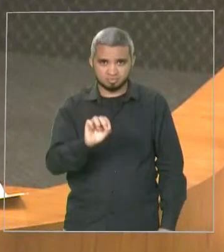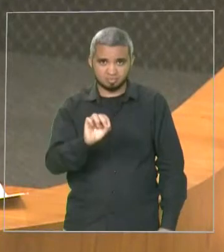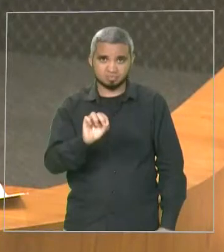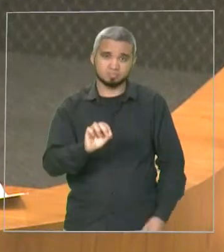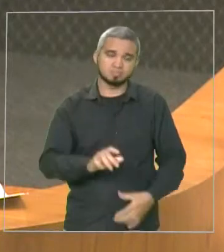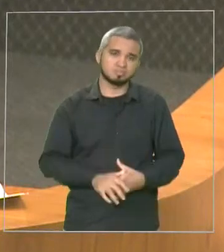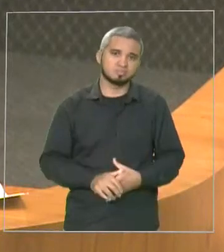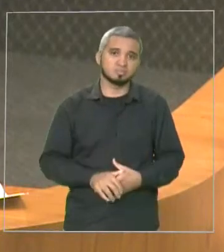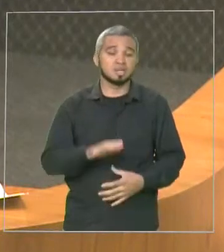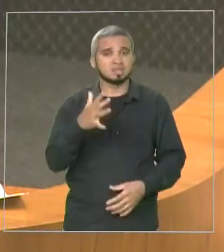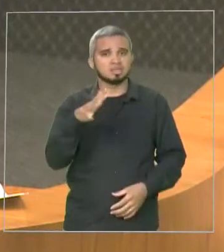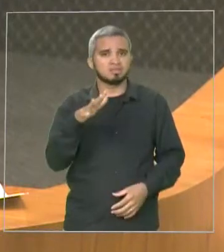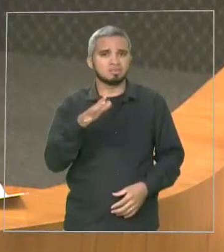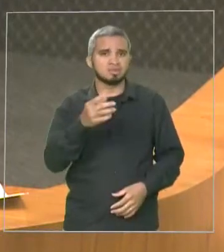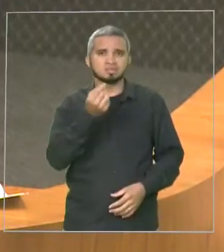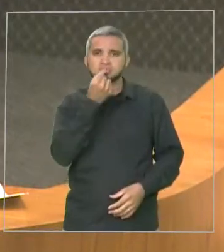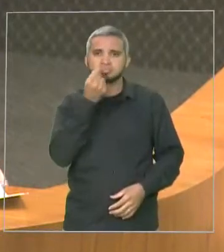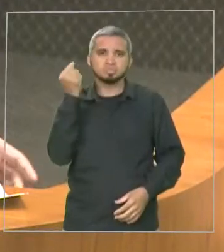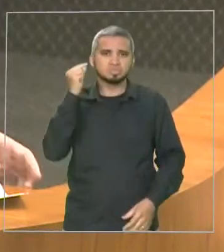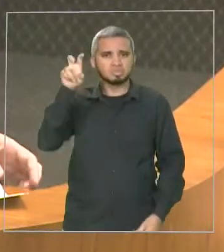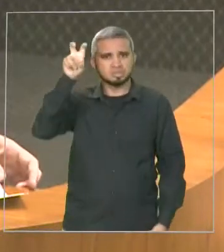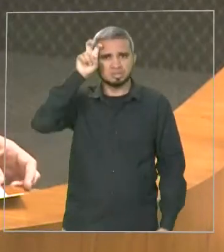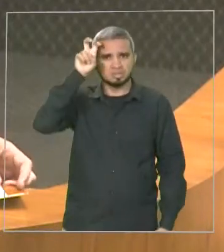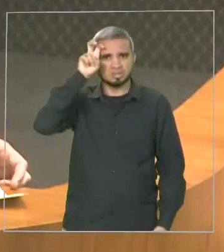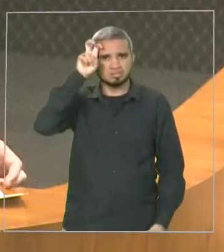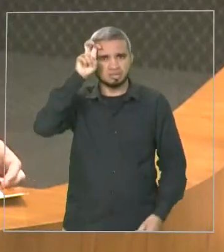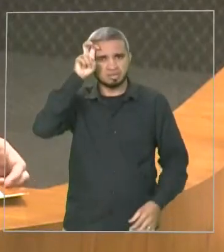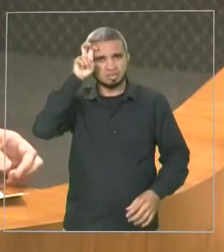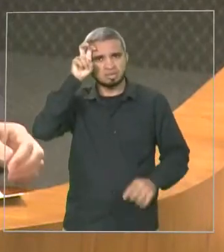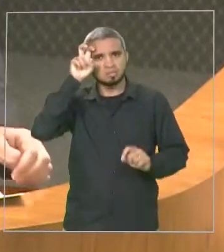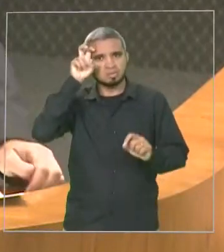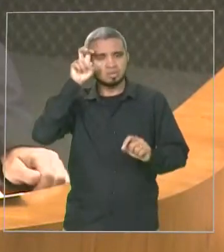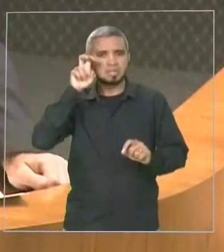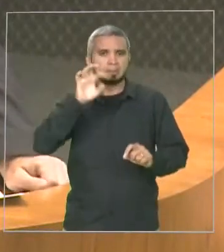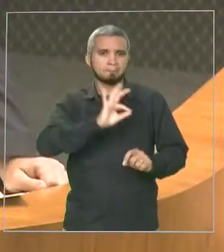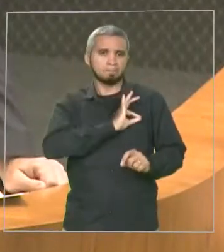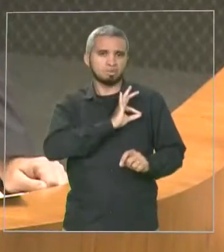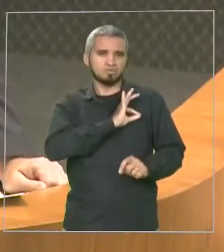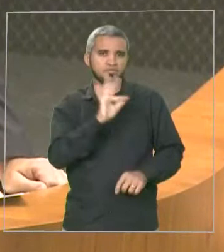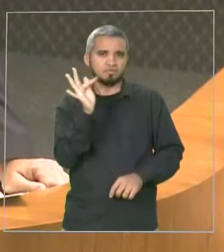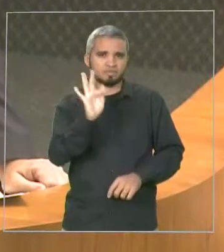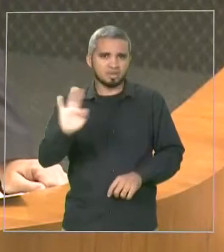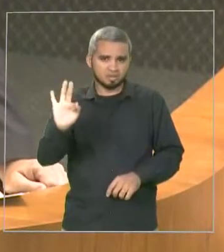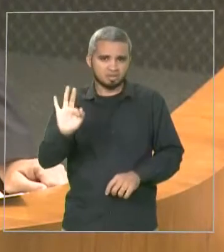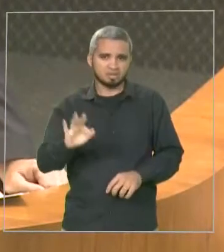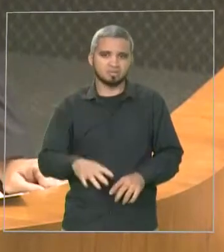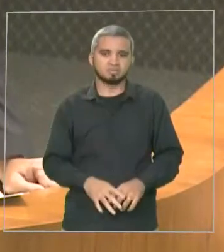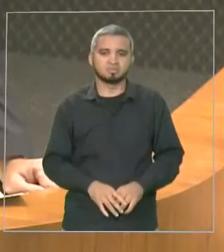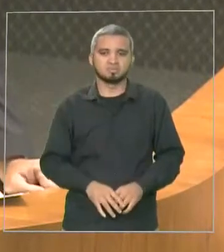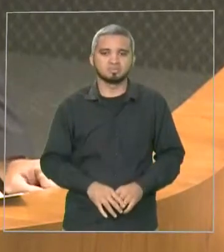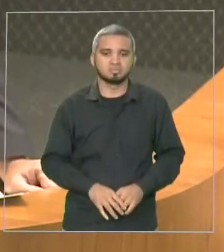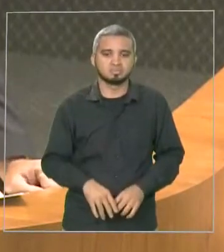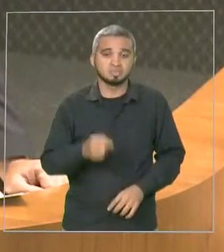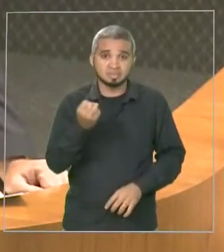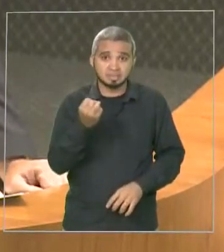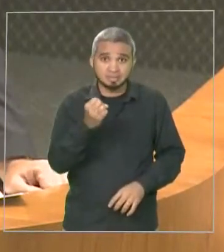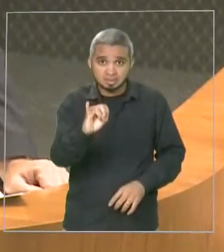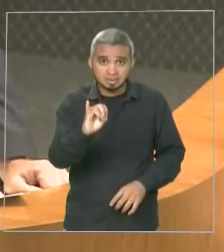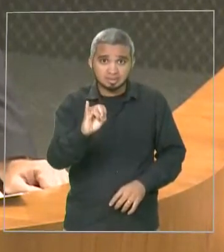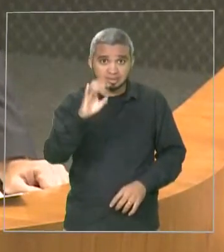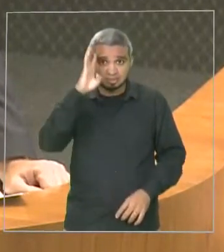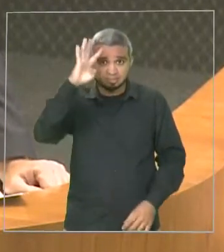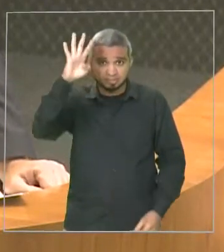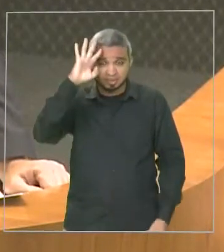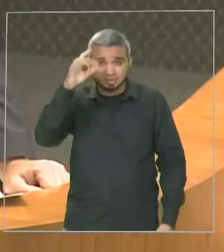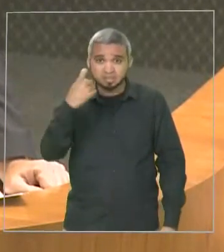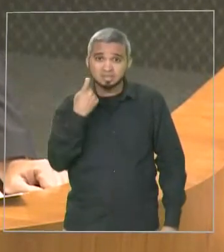operação da Polícia Federal, se tivéssemos sessão, deputado Antônio Pereira, na sexta,